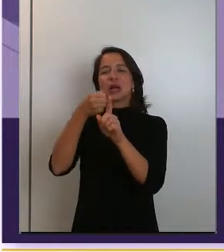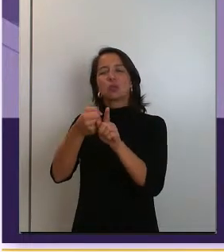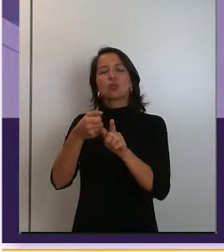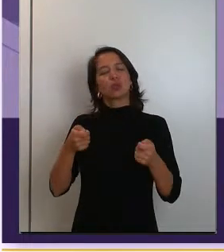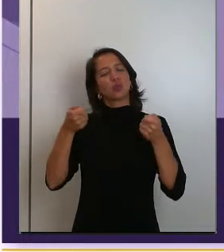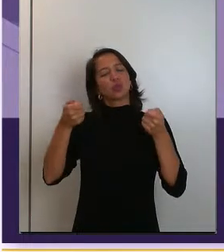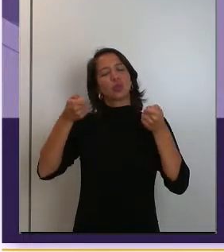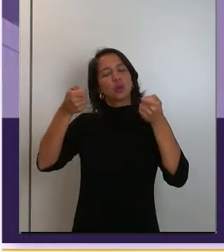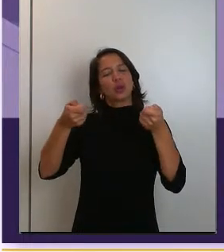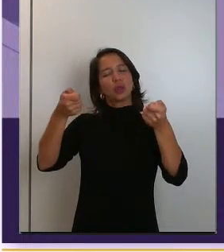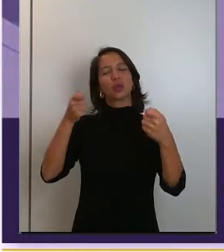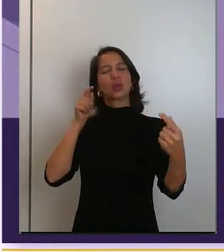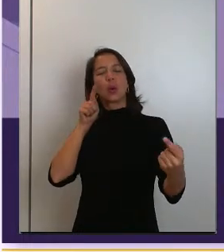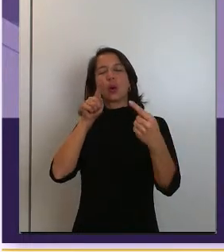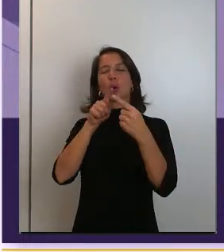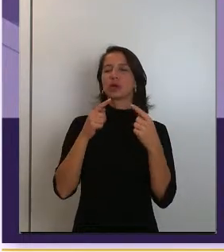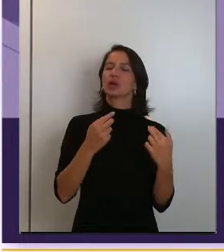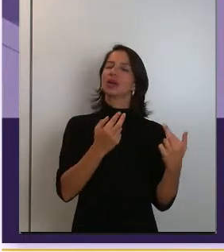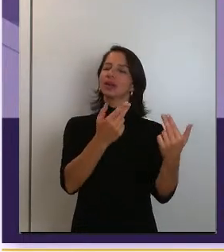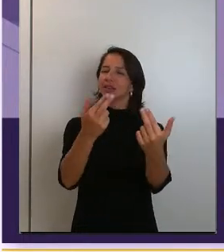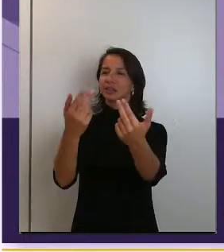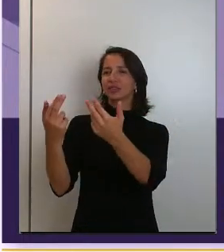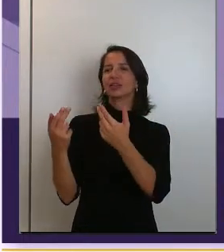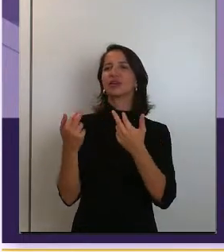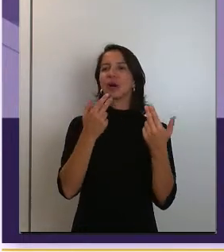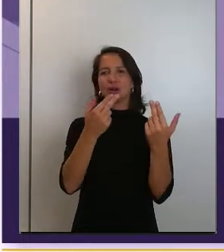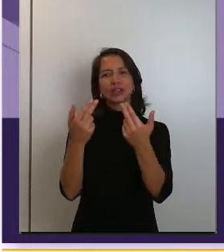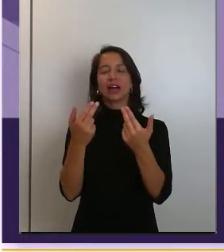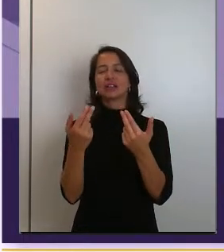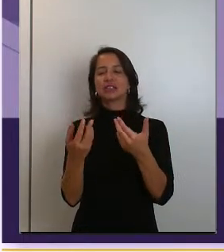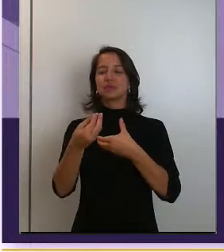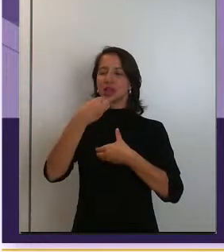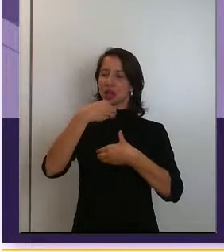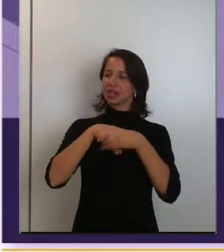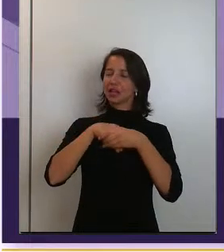luta diária de toda e todo procurador do trabalho. Muito obrigado.